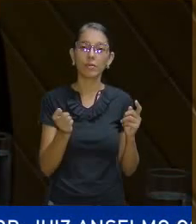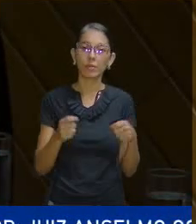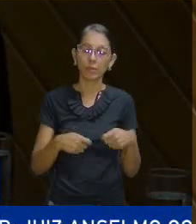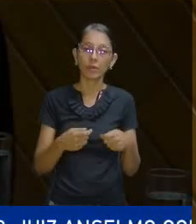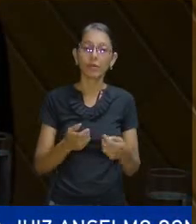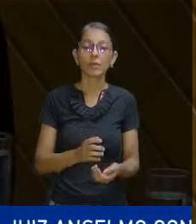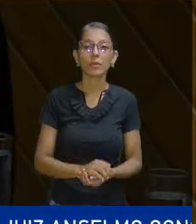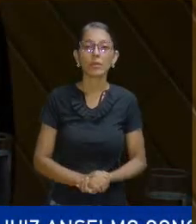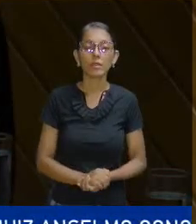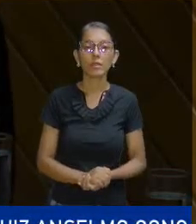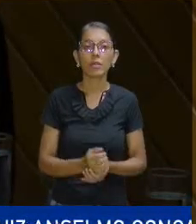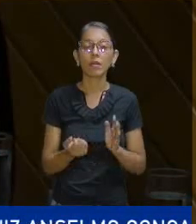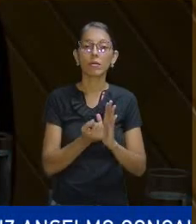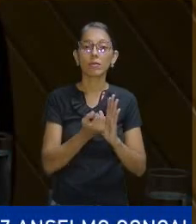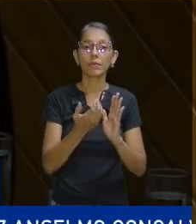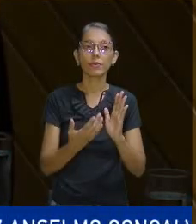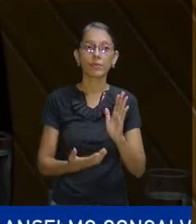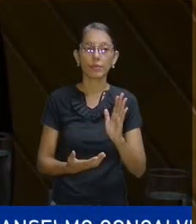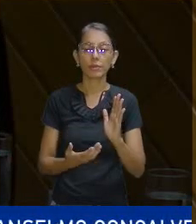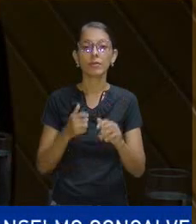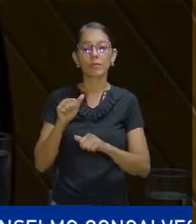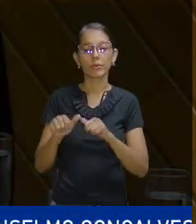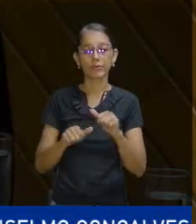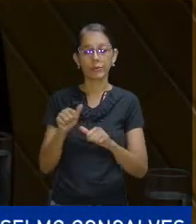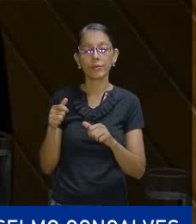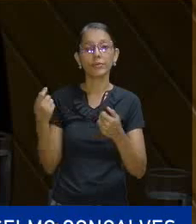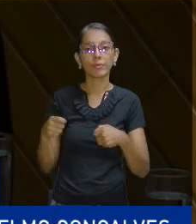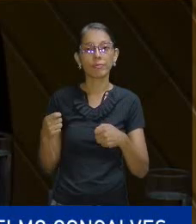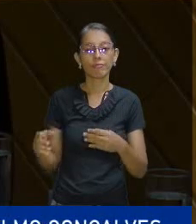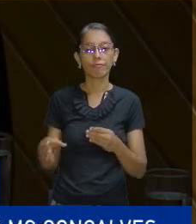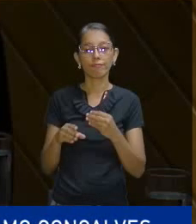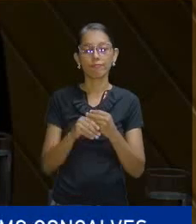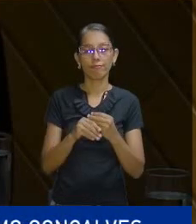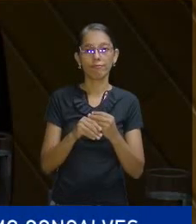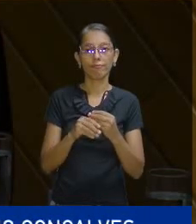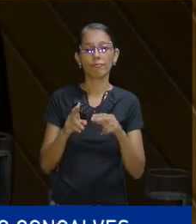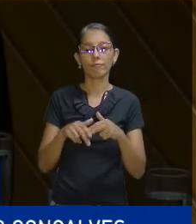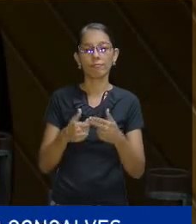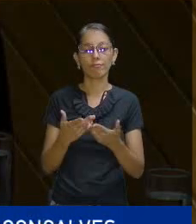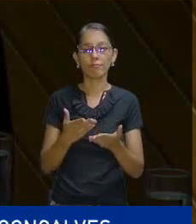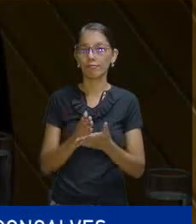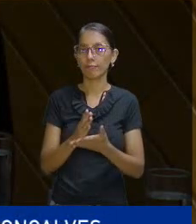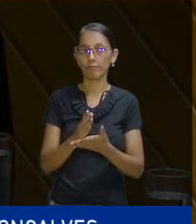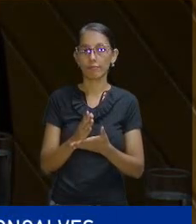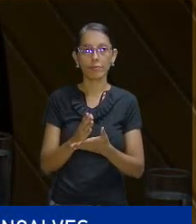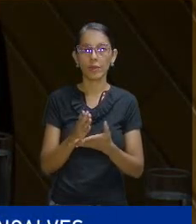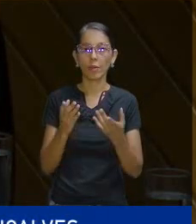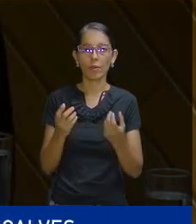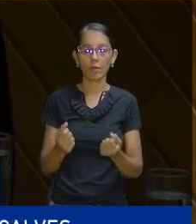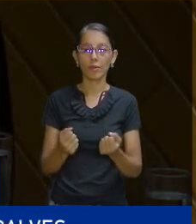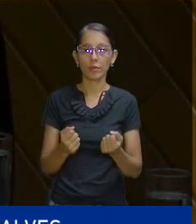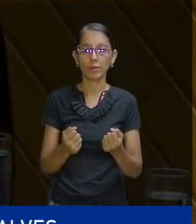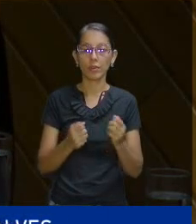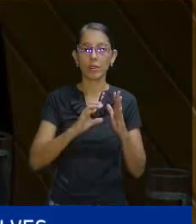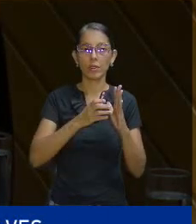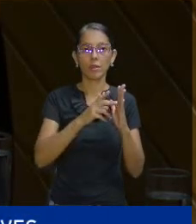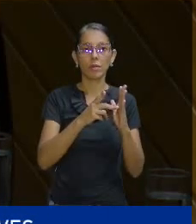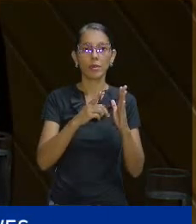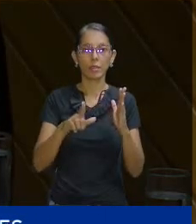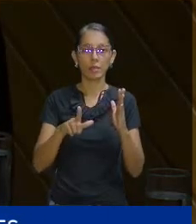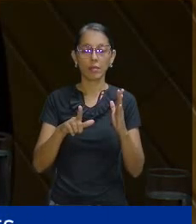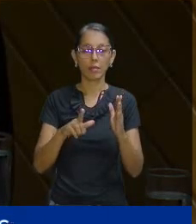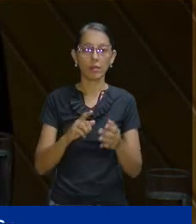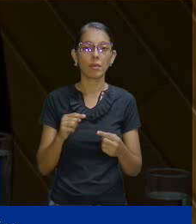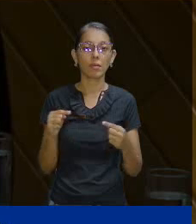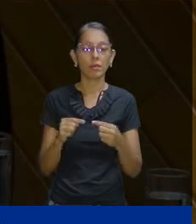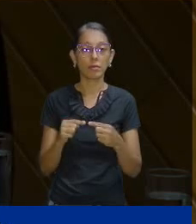acolho os embargos de declaração com efeitos modificativos para desaprovar as contas do Partido Liberal referentes ao exercício financeiro